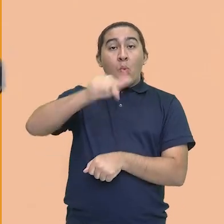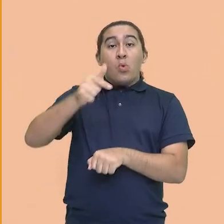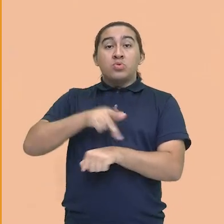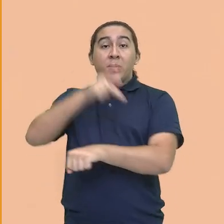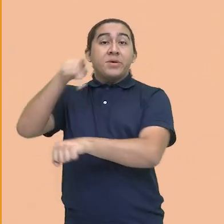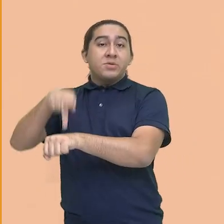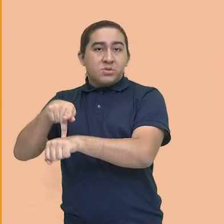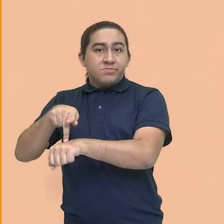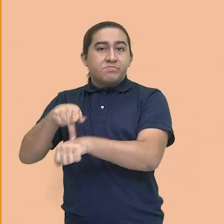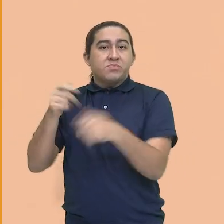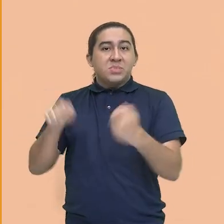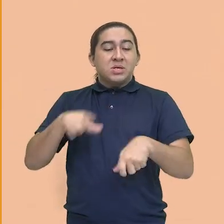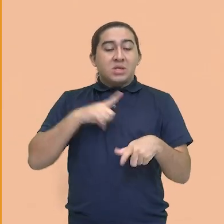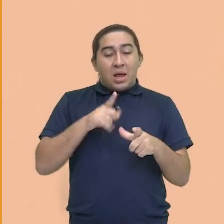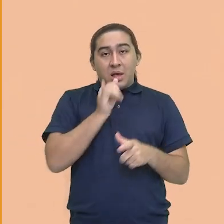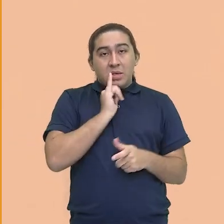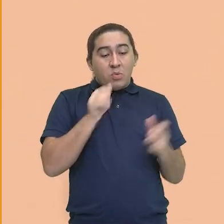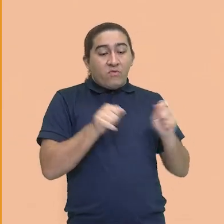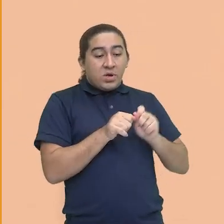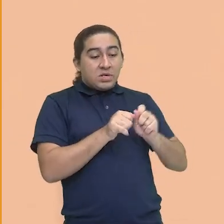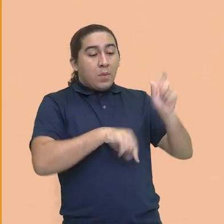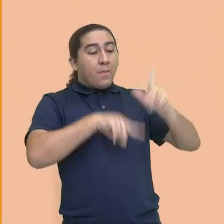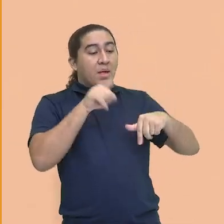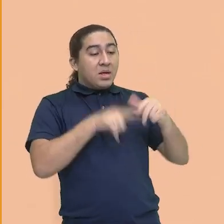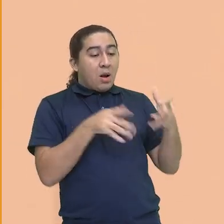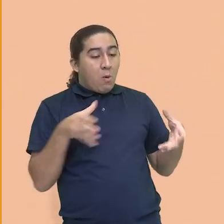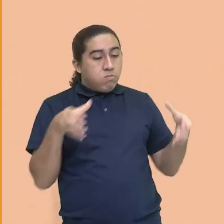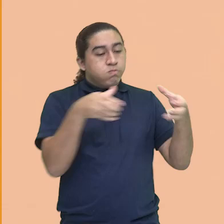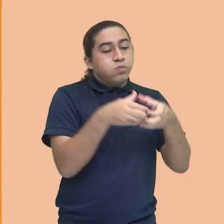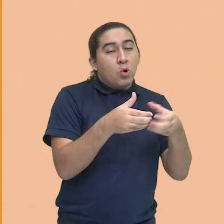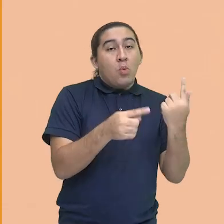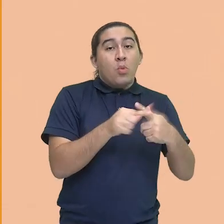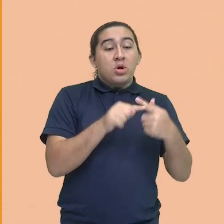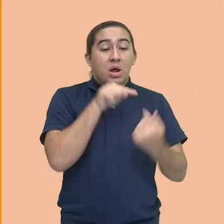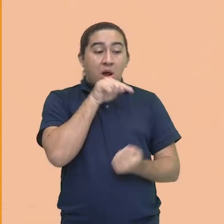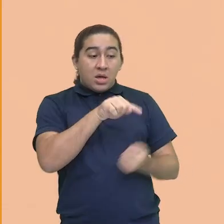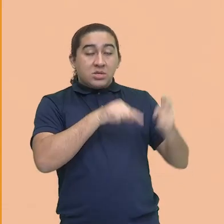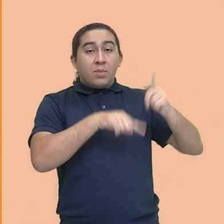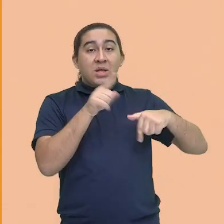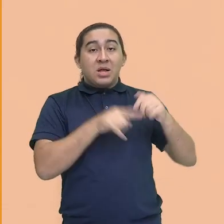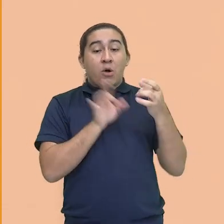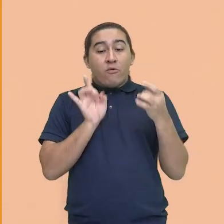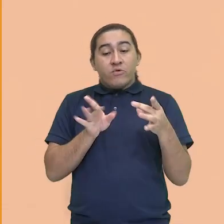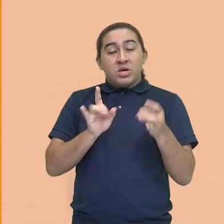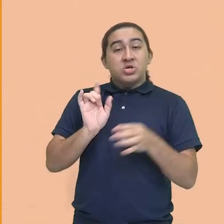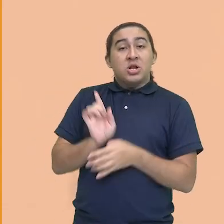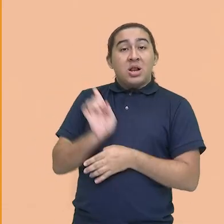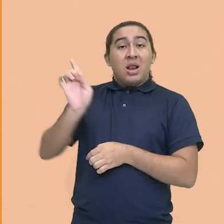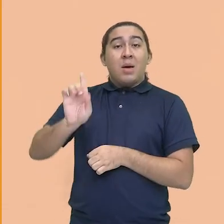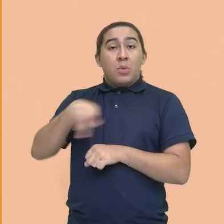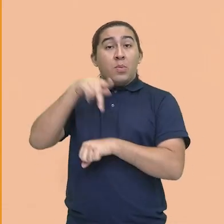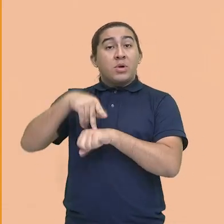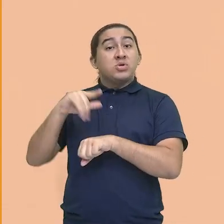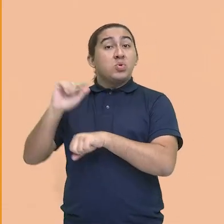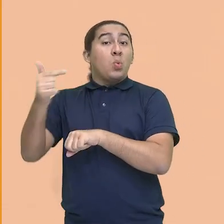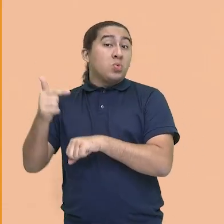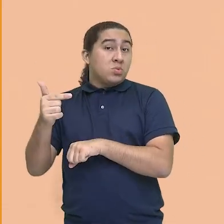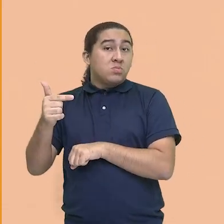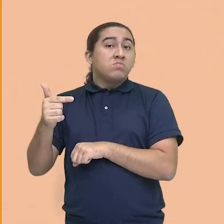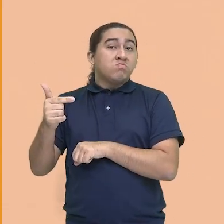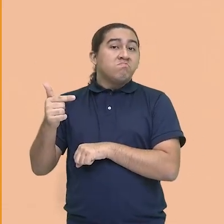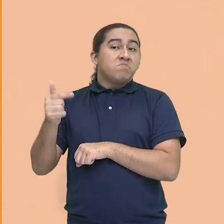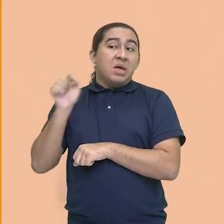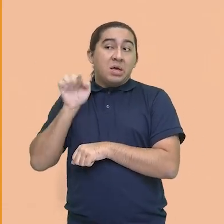esse conjunto aqui de mercadorias, porque isso aqui vai lá, né, vai lá para os Estados Unidos, isso aqui vai lá para o Uruguai,